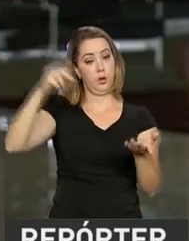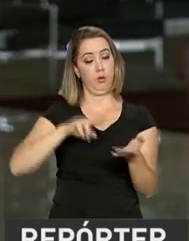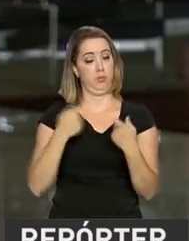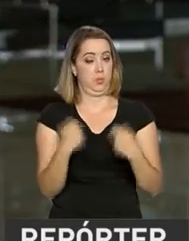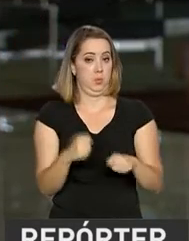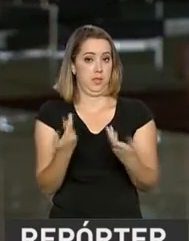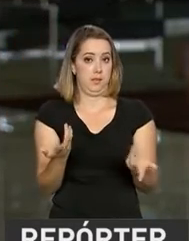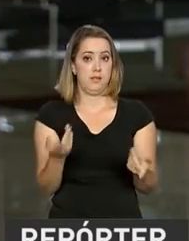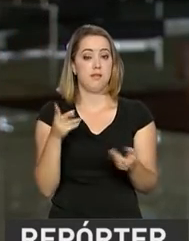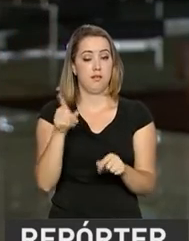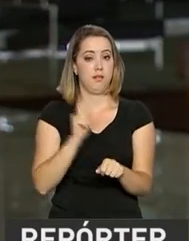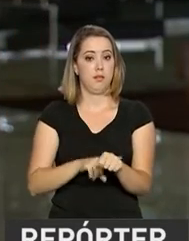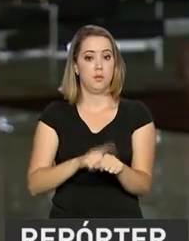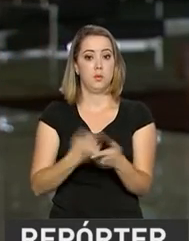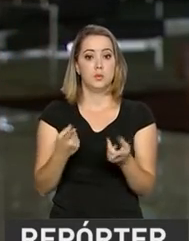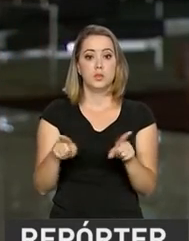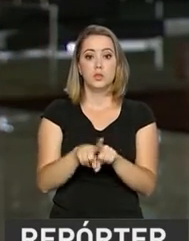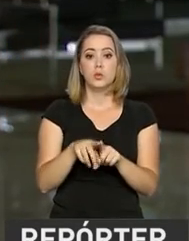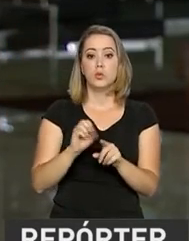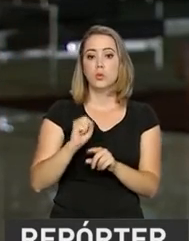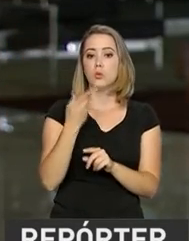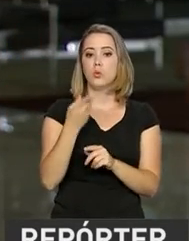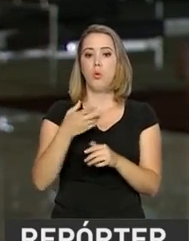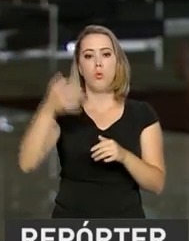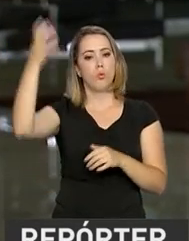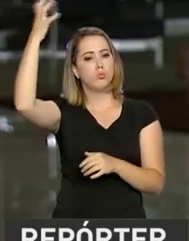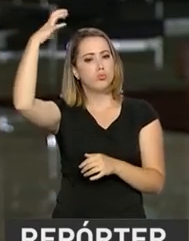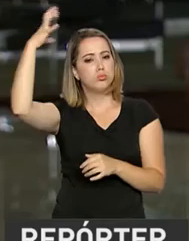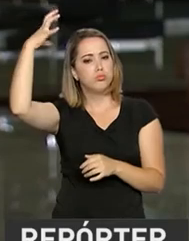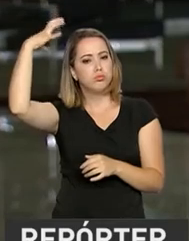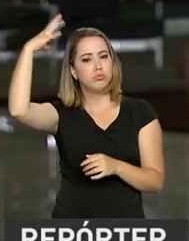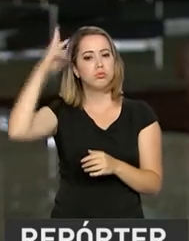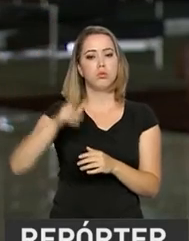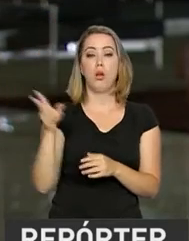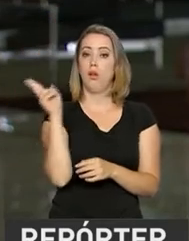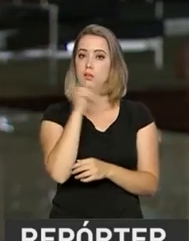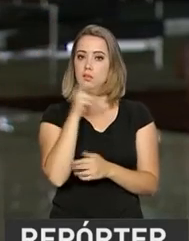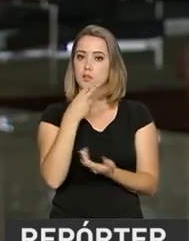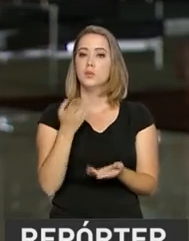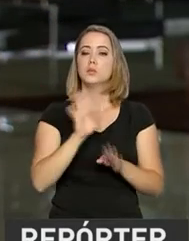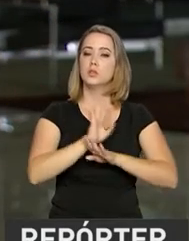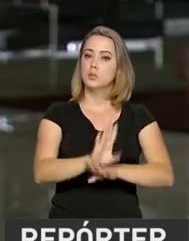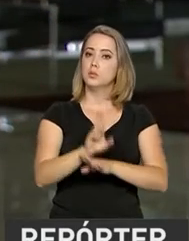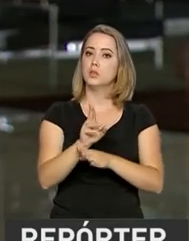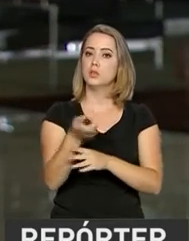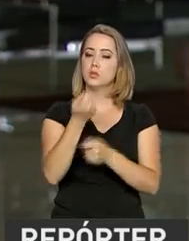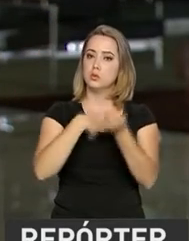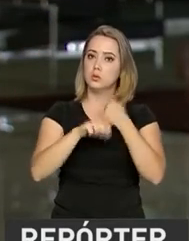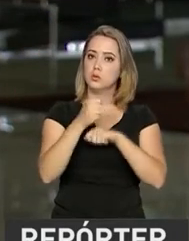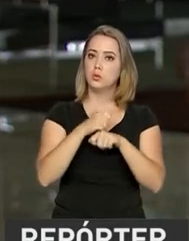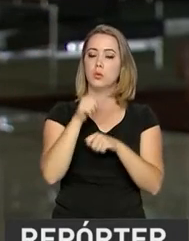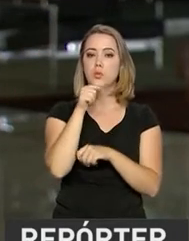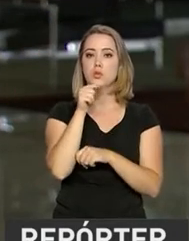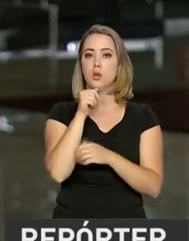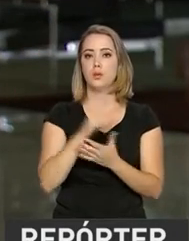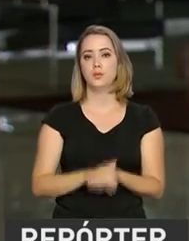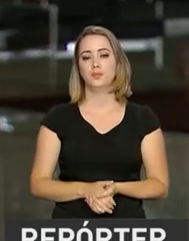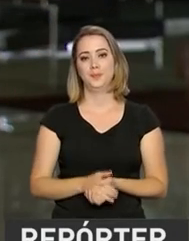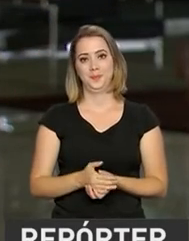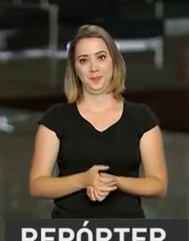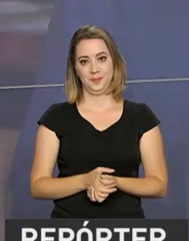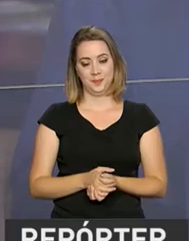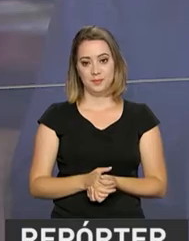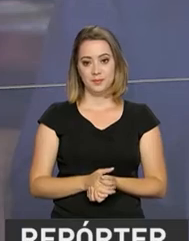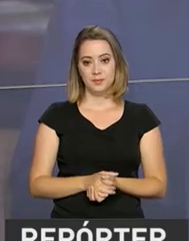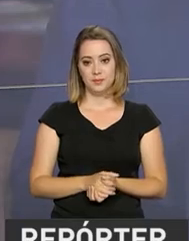momento ou mesmo tomando um banho mais rápido o que também ajuda na economia de água eu voto com você no estúdio